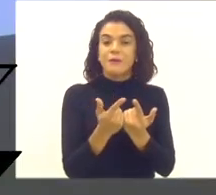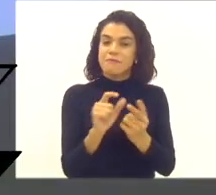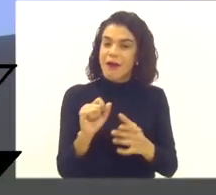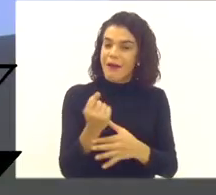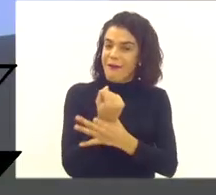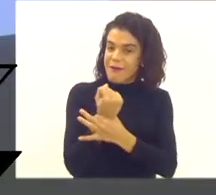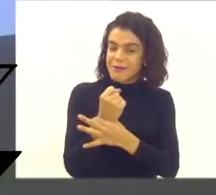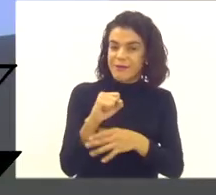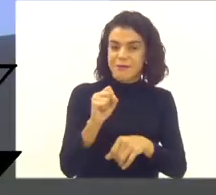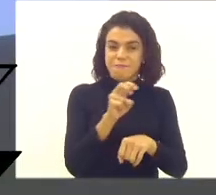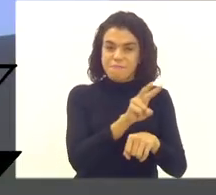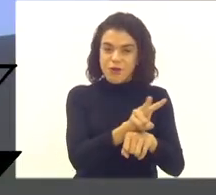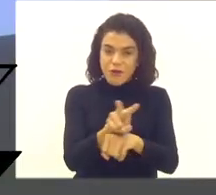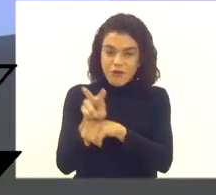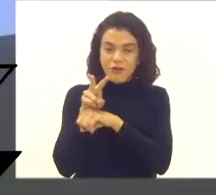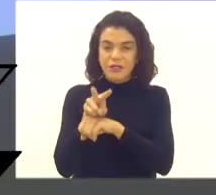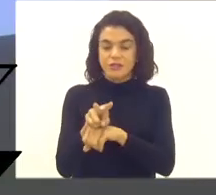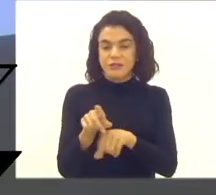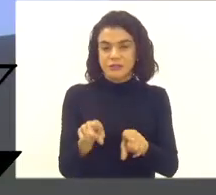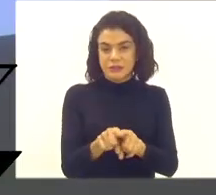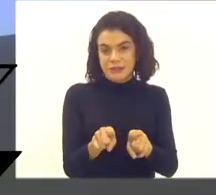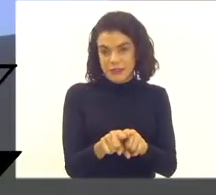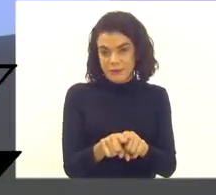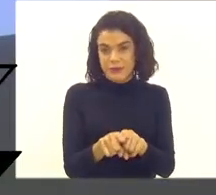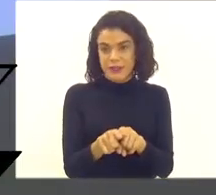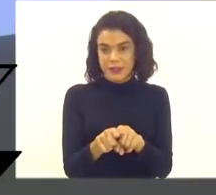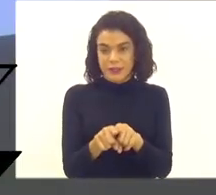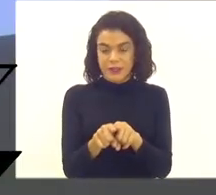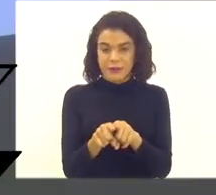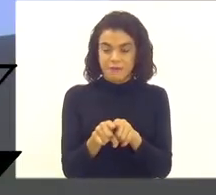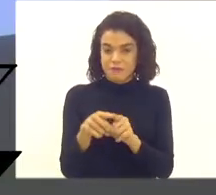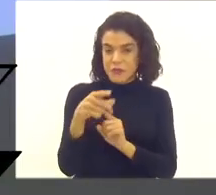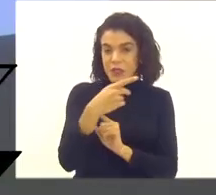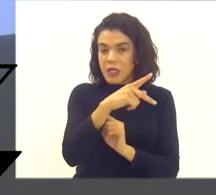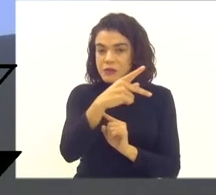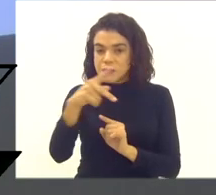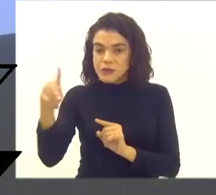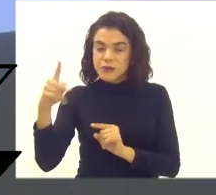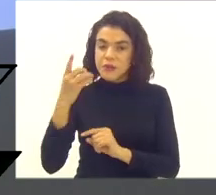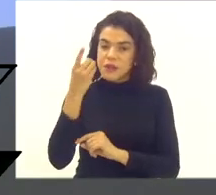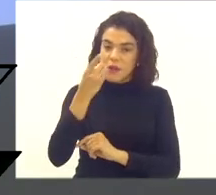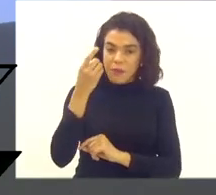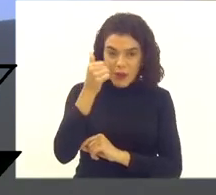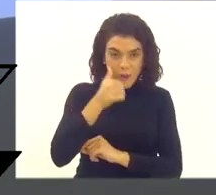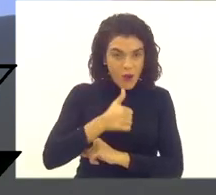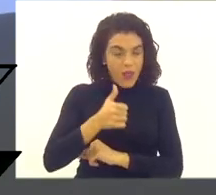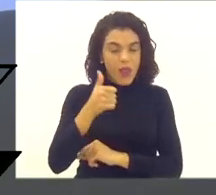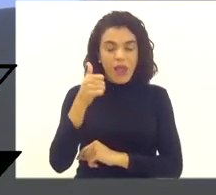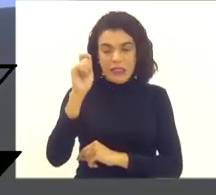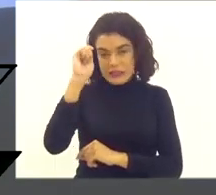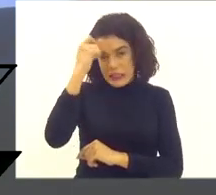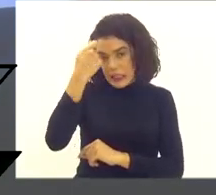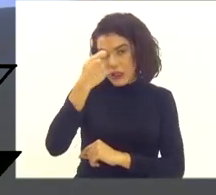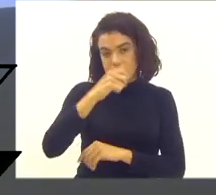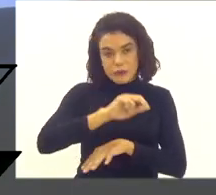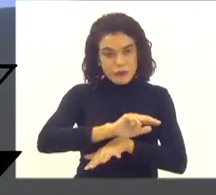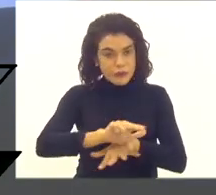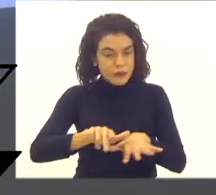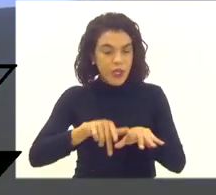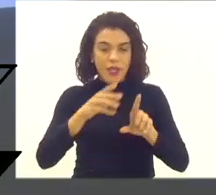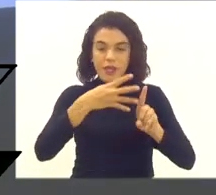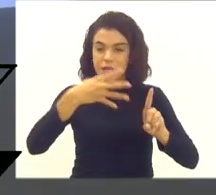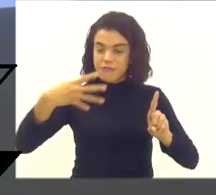garantir a segurança e das das suas parlamentares das parlamentares das mulheres negras negras e